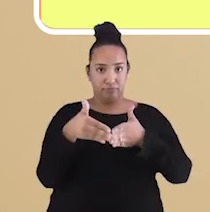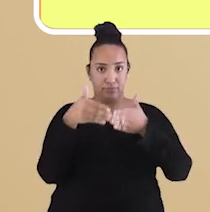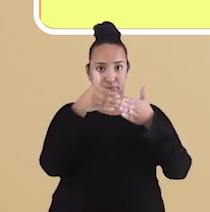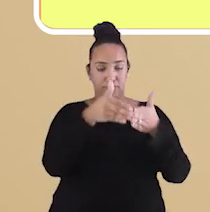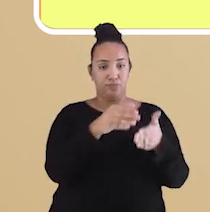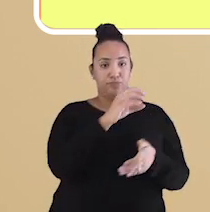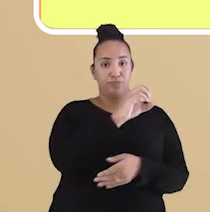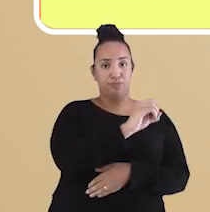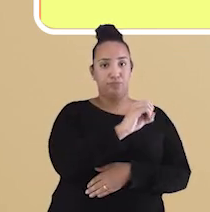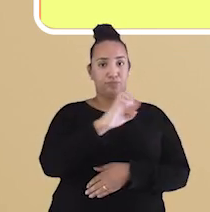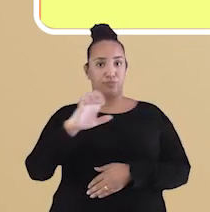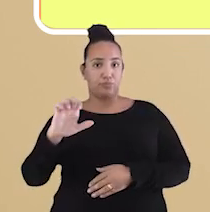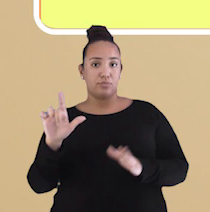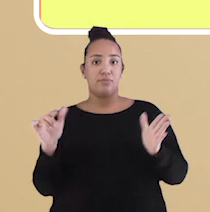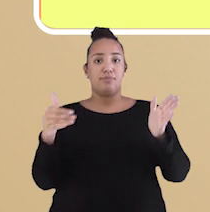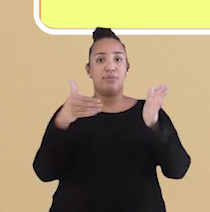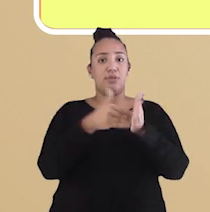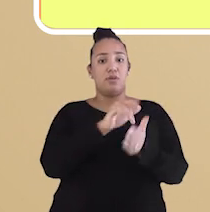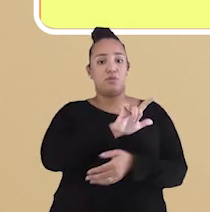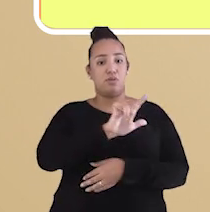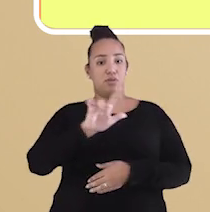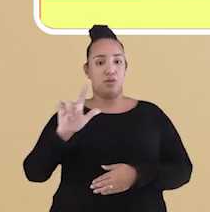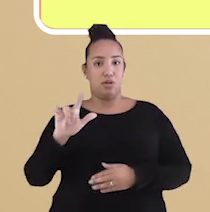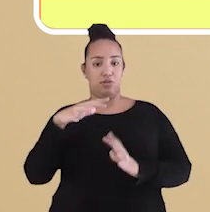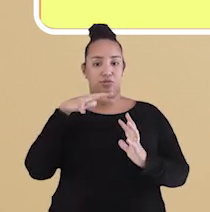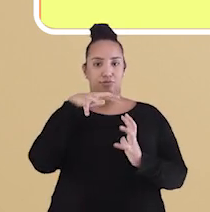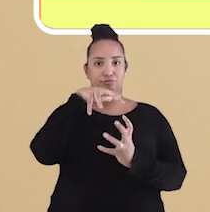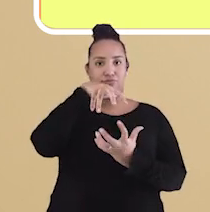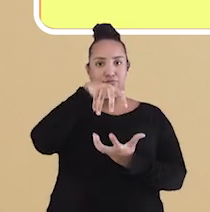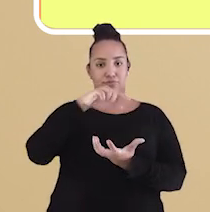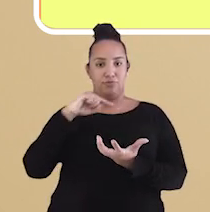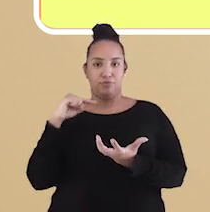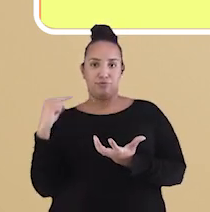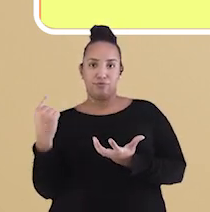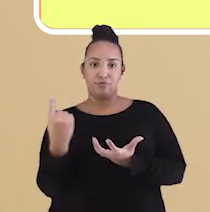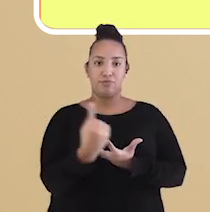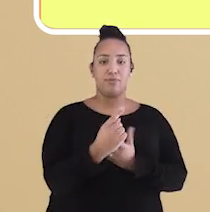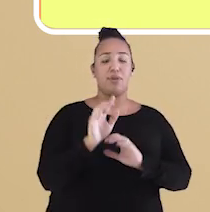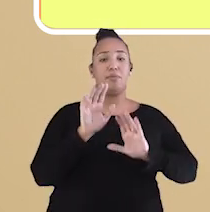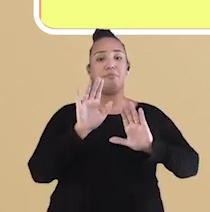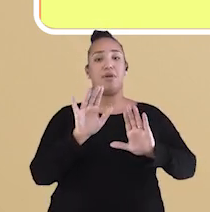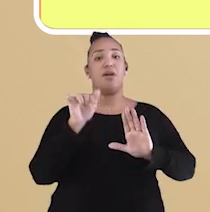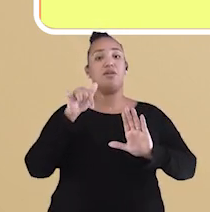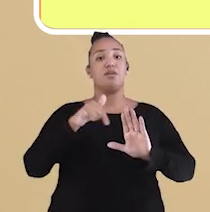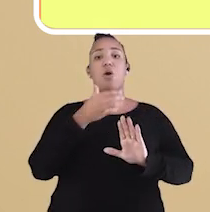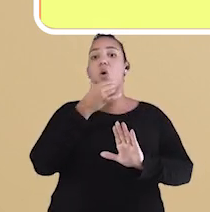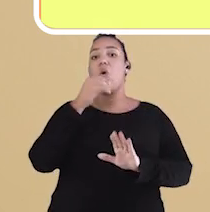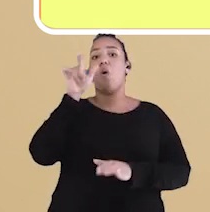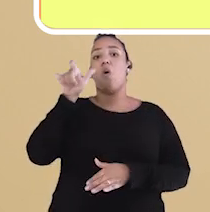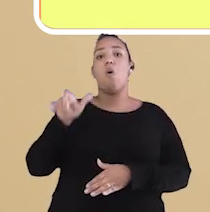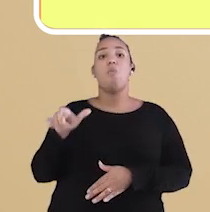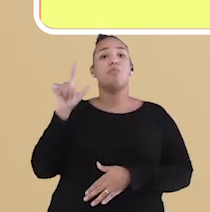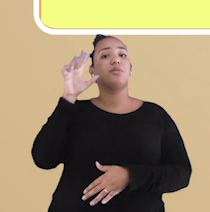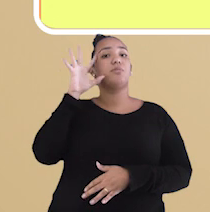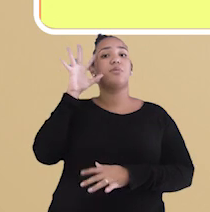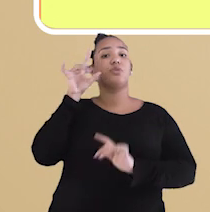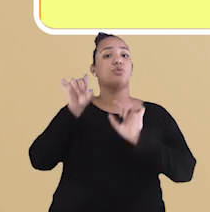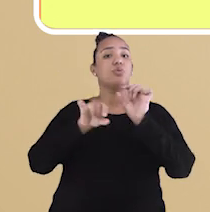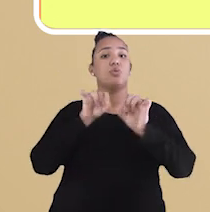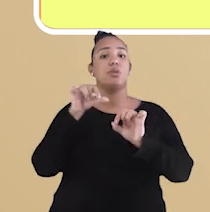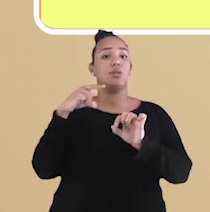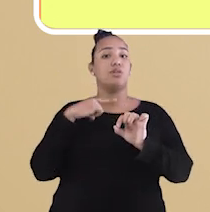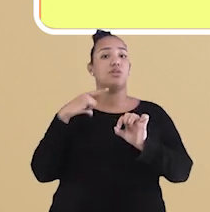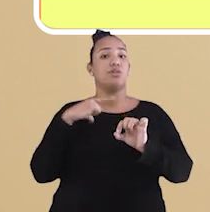chegar no leste, dando a volta no globo terrestre. O que ele não calculava era que no meio desse caminho